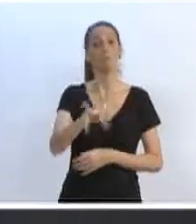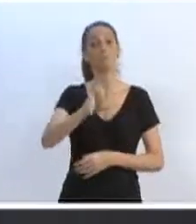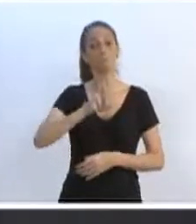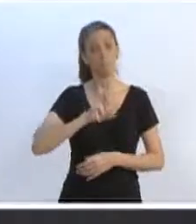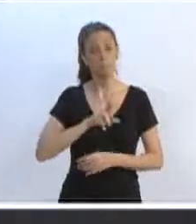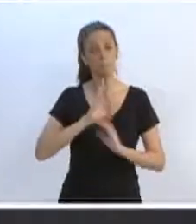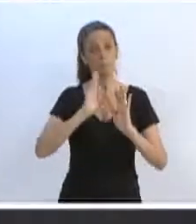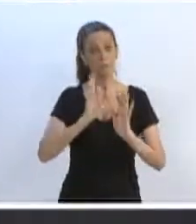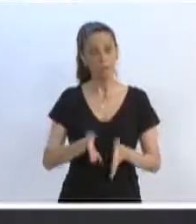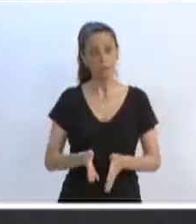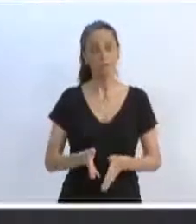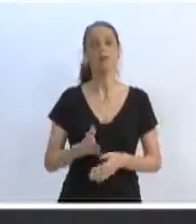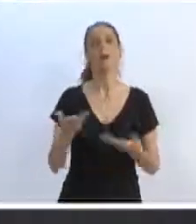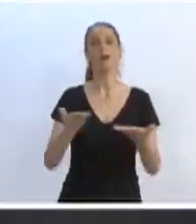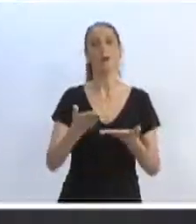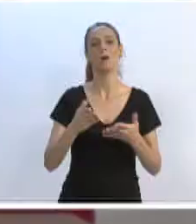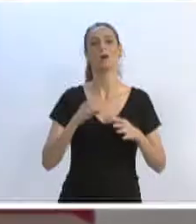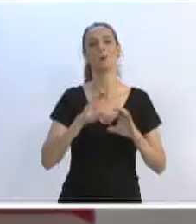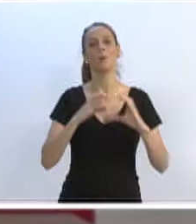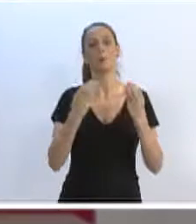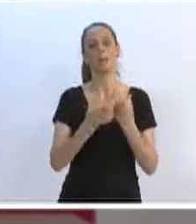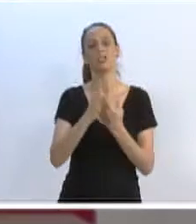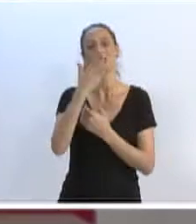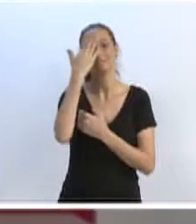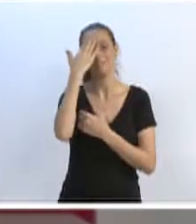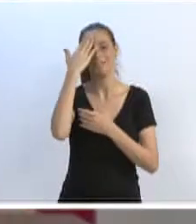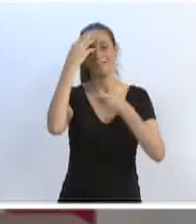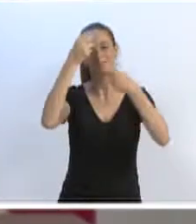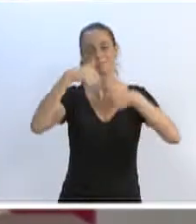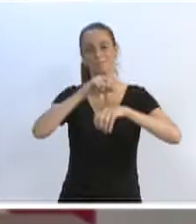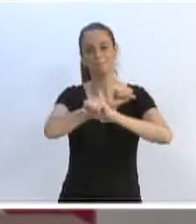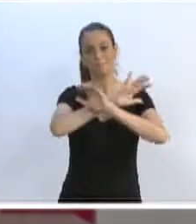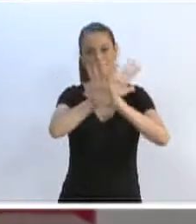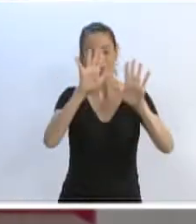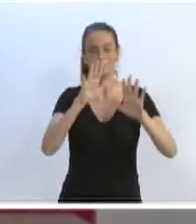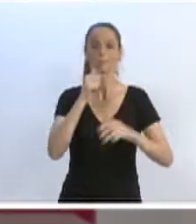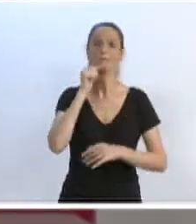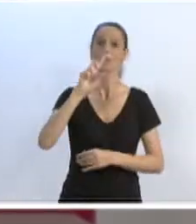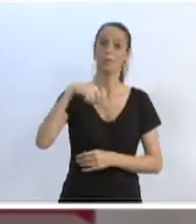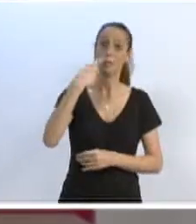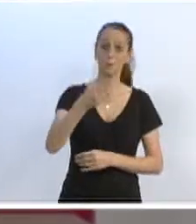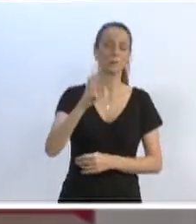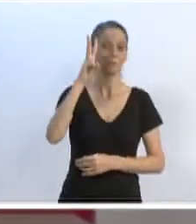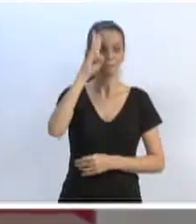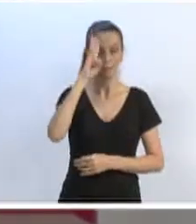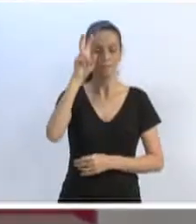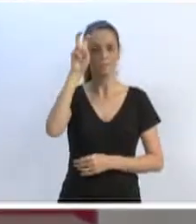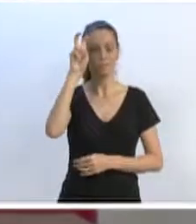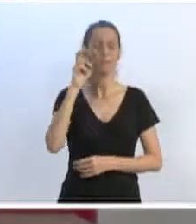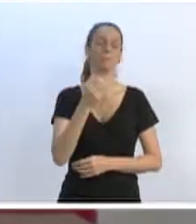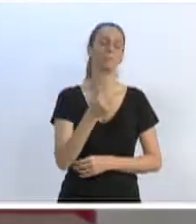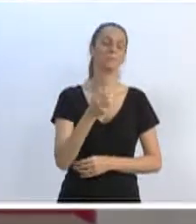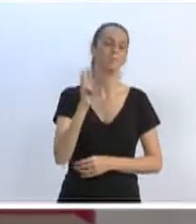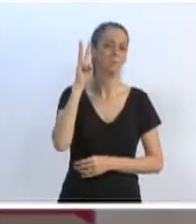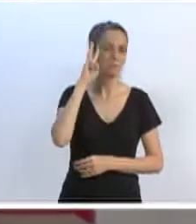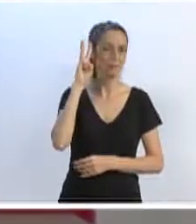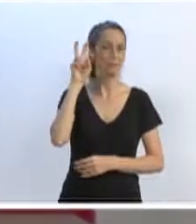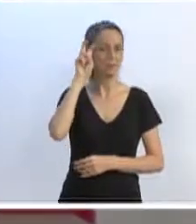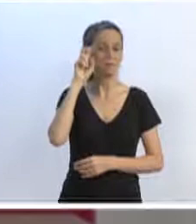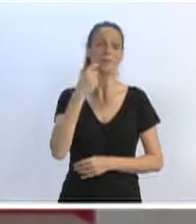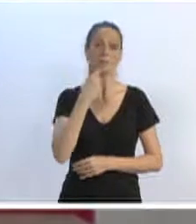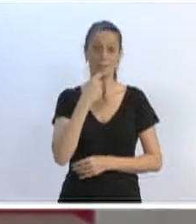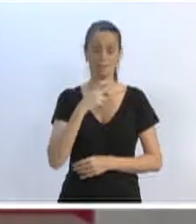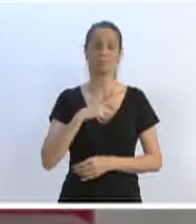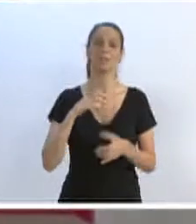sirva de esclarecimento para toda a população. Positivo, exatamente. Semana que vem, toda quinta e sexta tem atendimento e vai ter atendimento